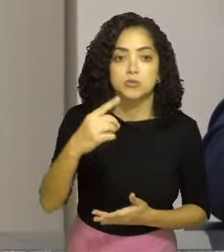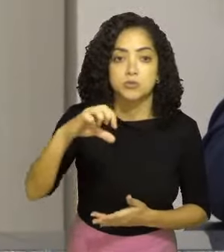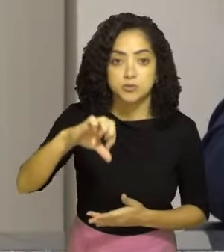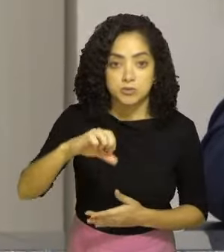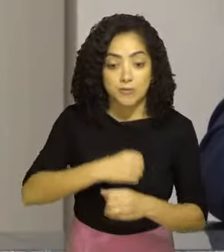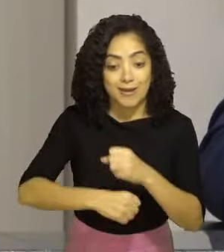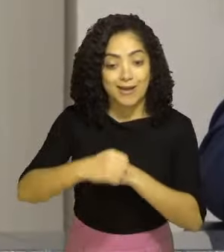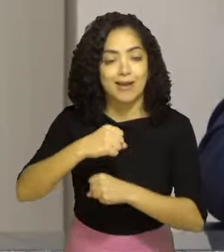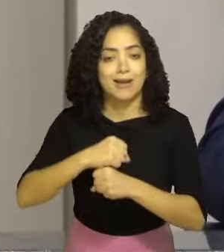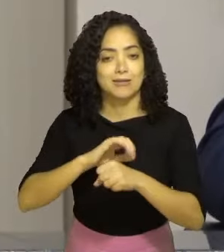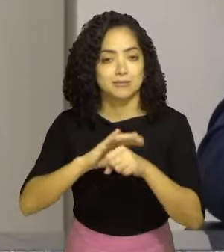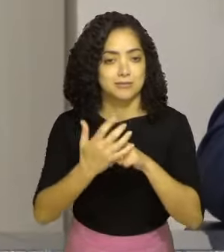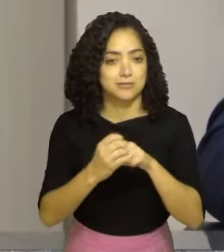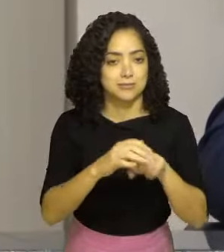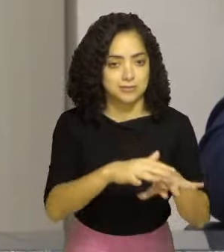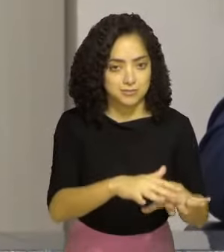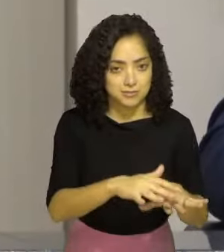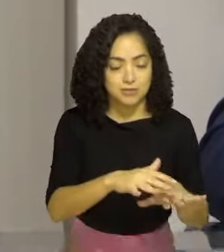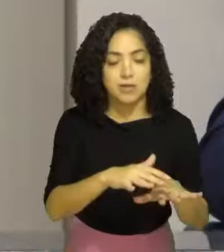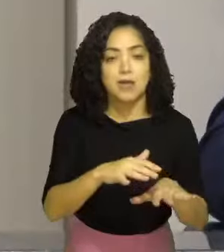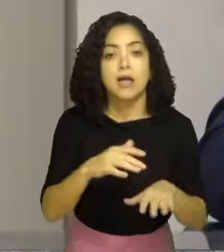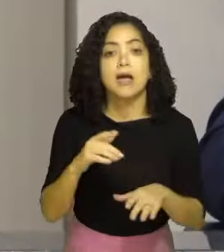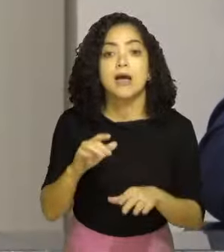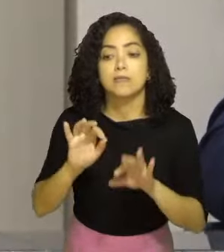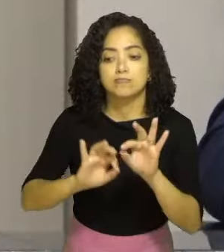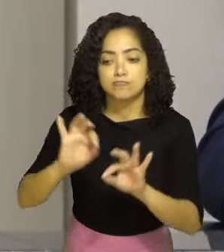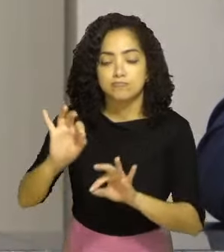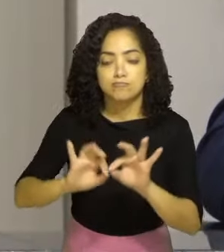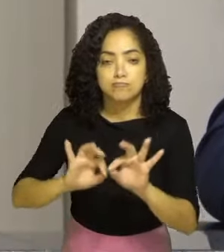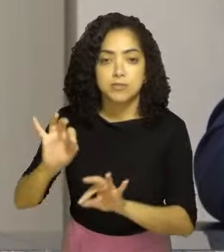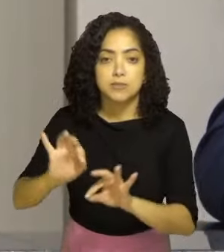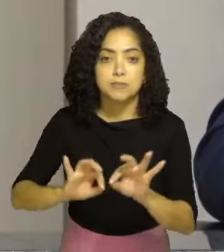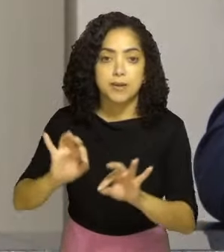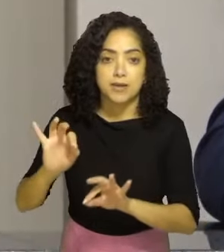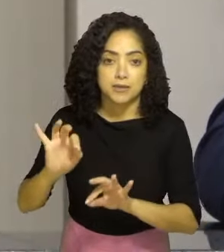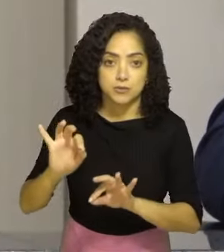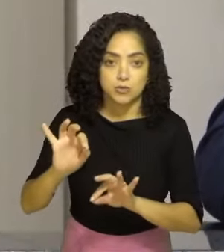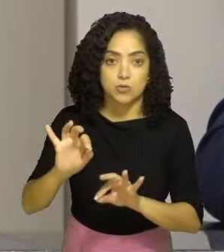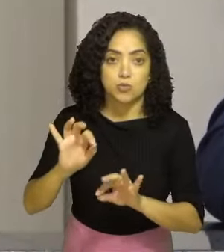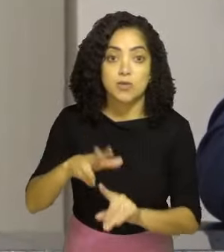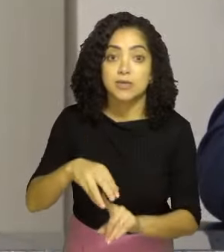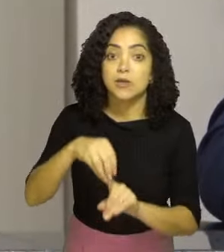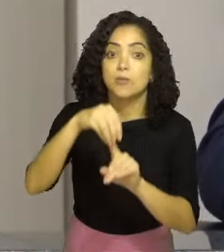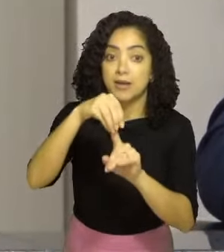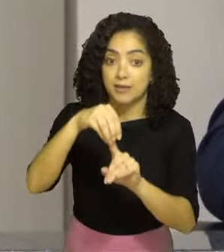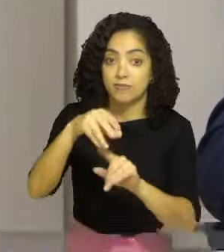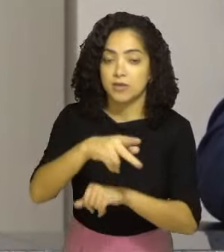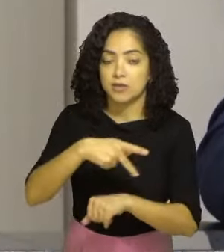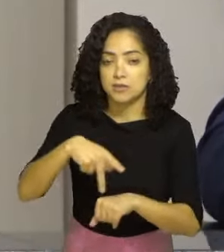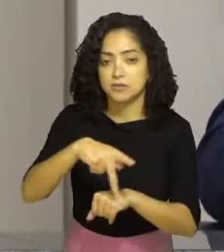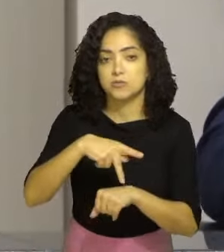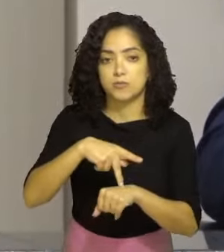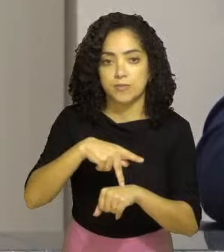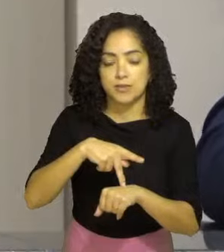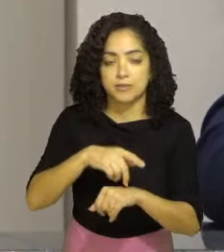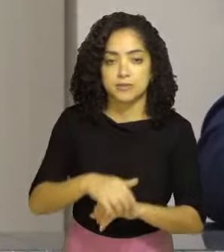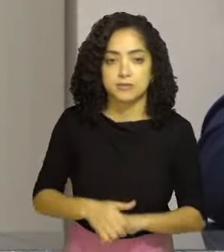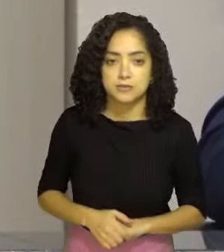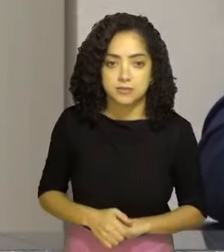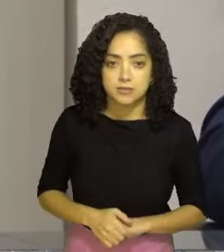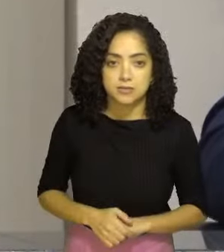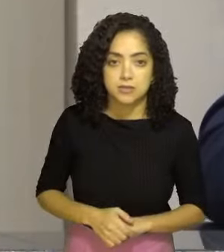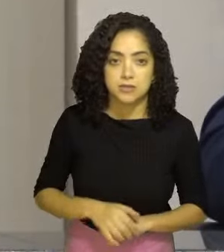da pandemia, nós construímos algo aqui que está servindo de referência para o país. Nós temos um